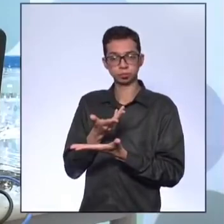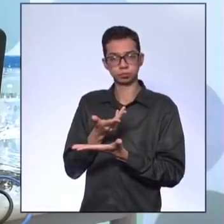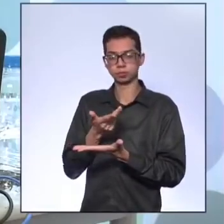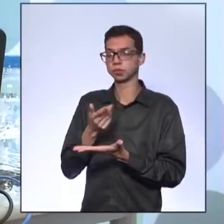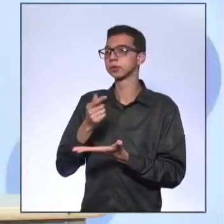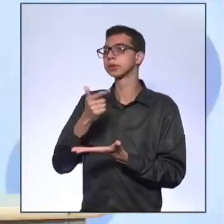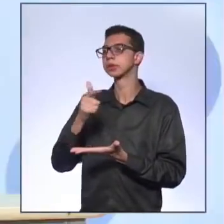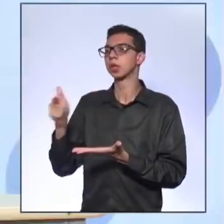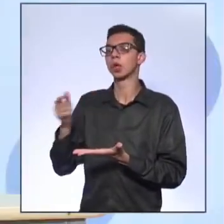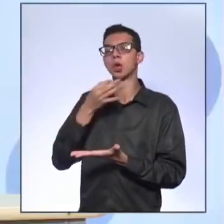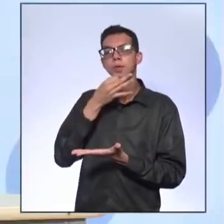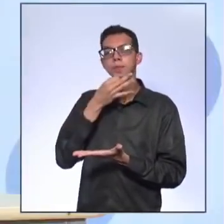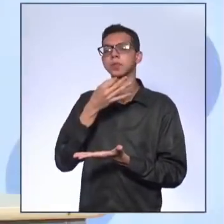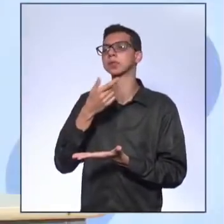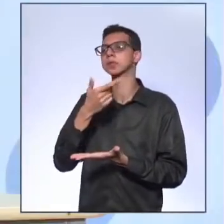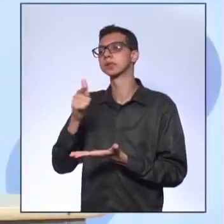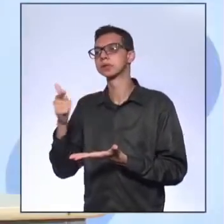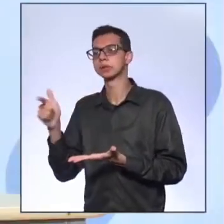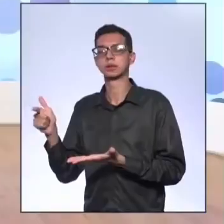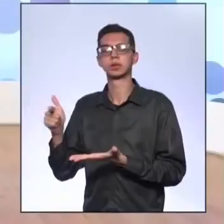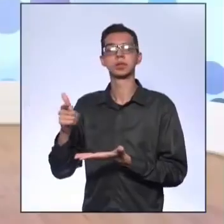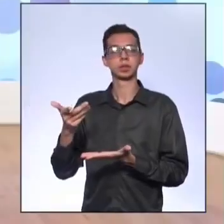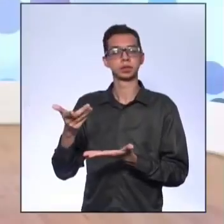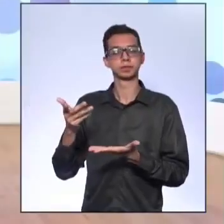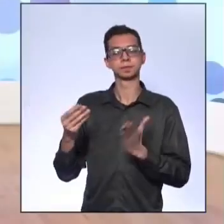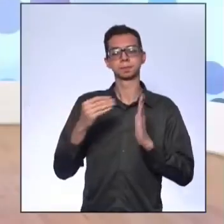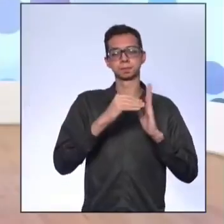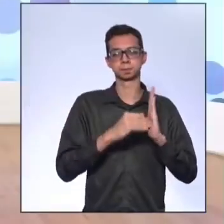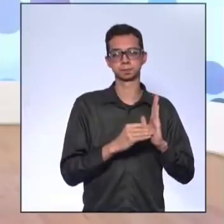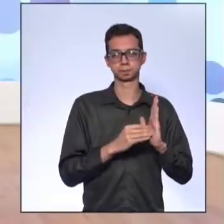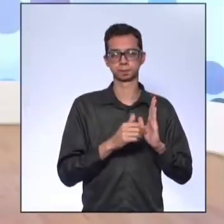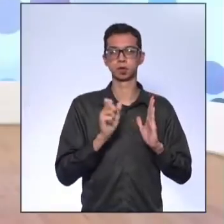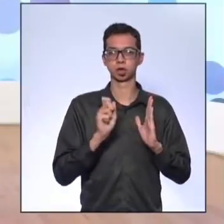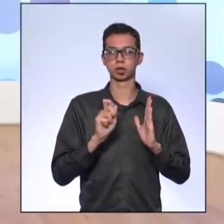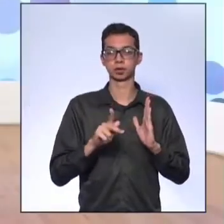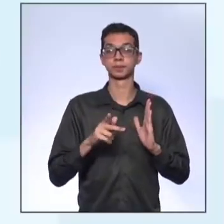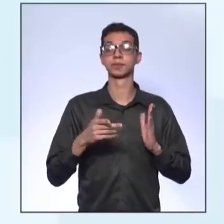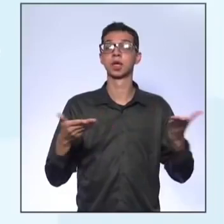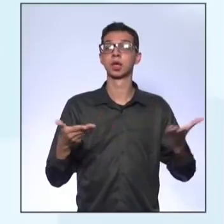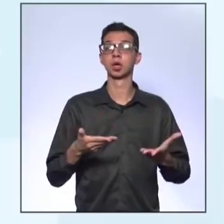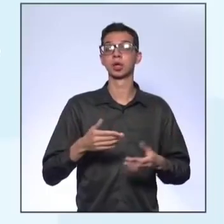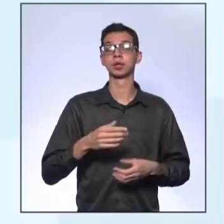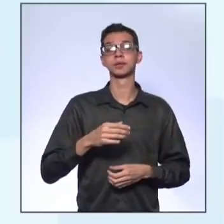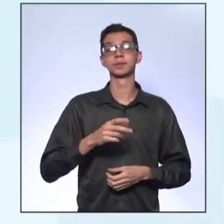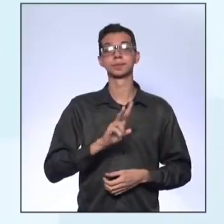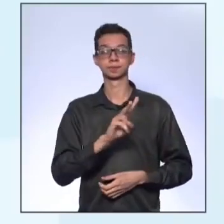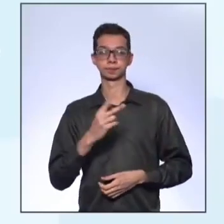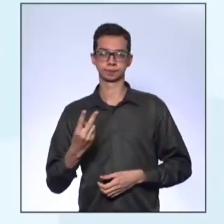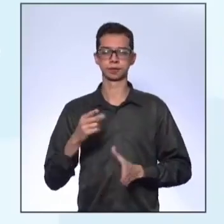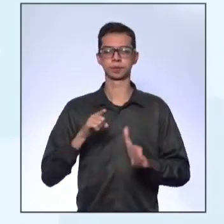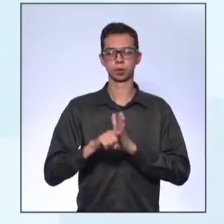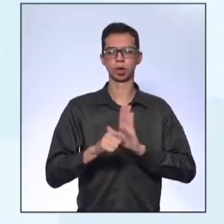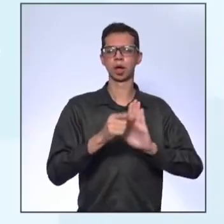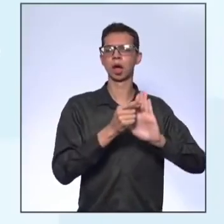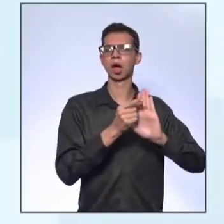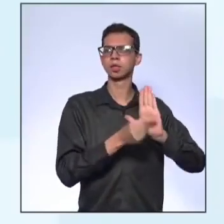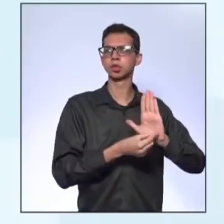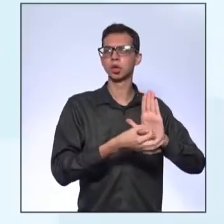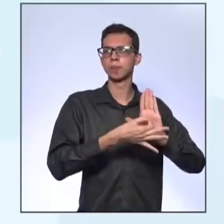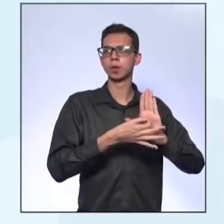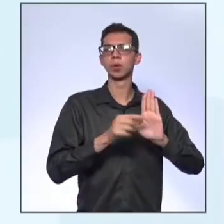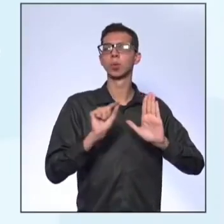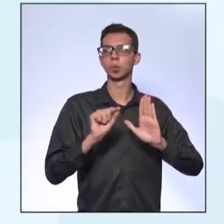nenhum. Ótimo. Foi isso, então. Era isso? Vamos para a próxima pergunta. O artigo de opinião é um texto em que pode